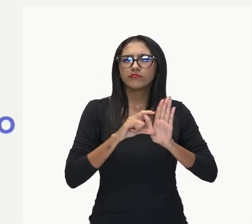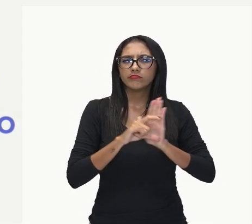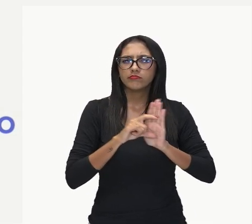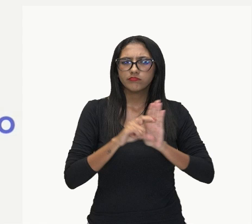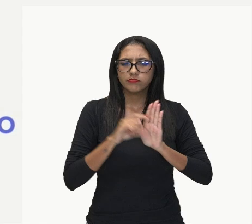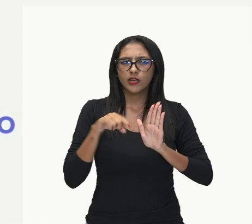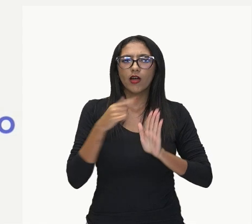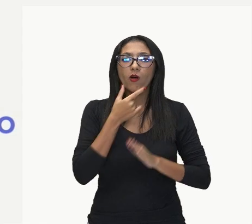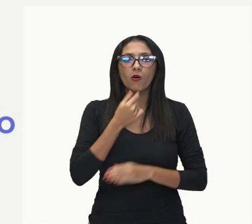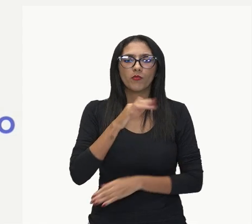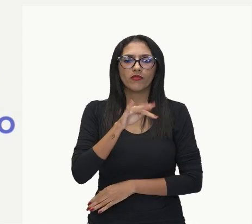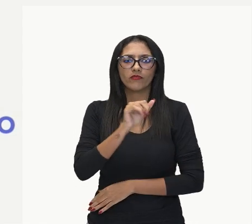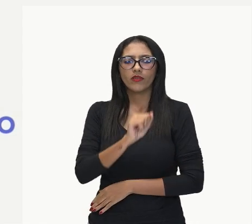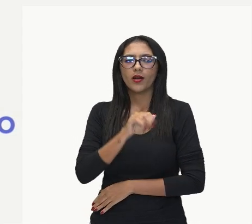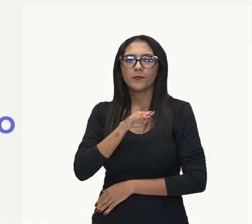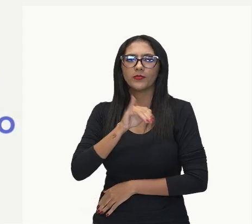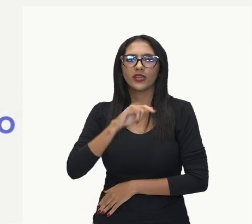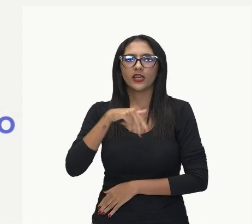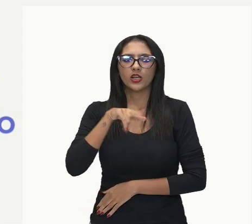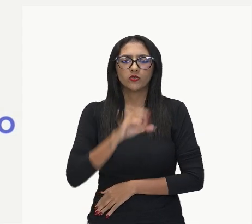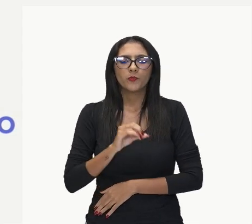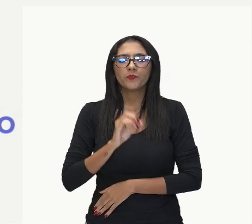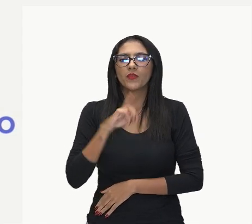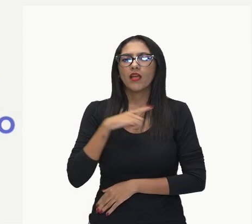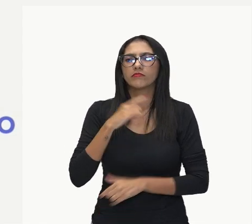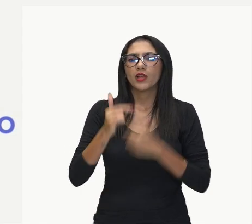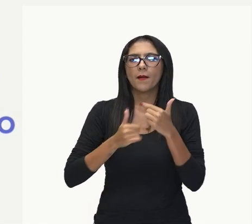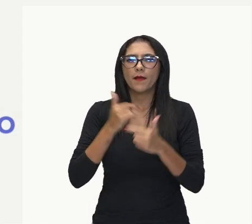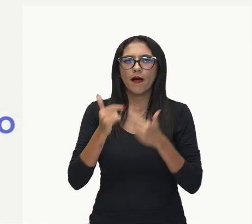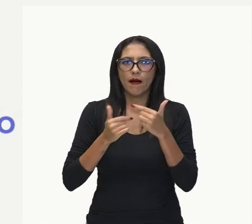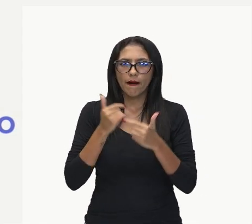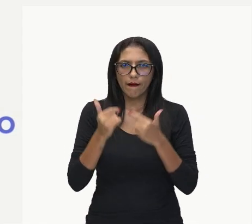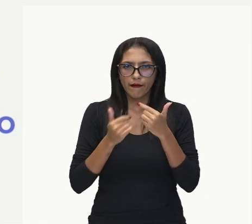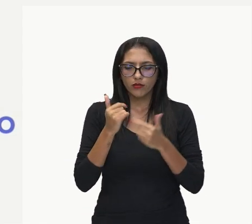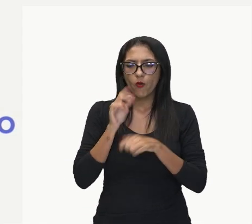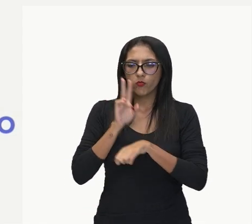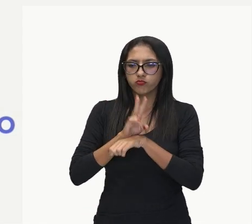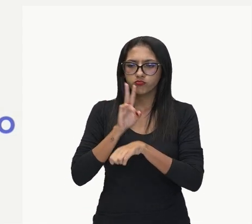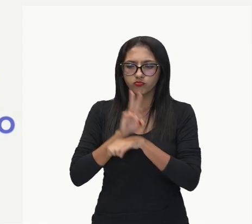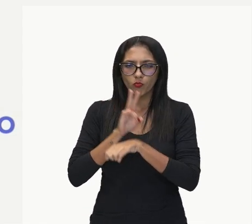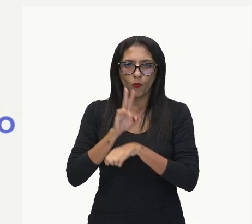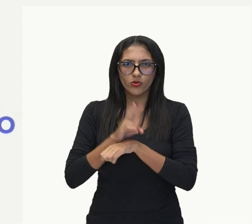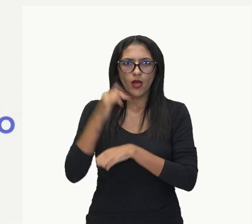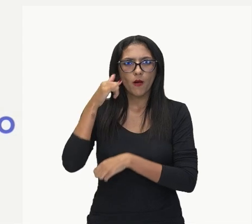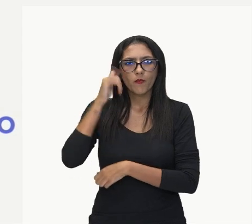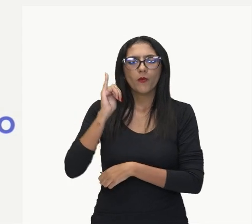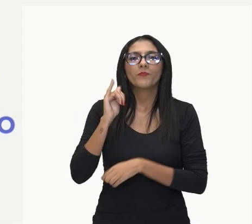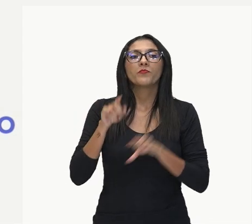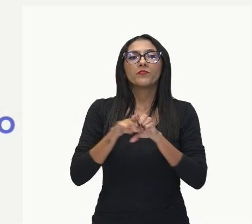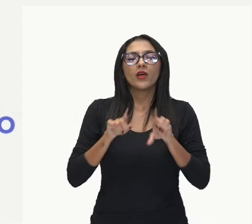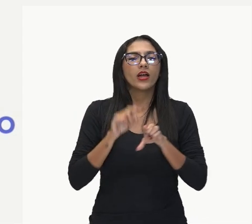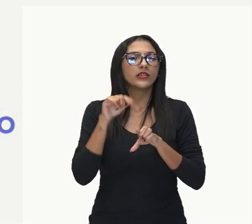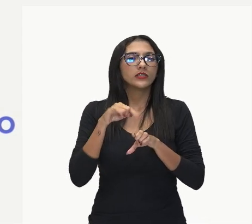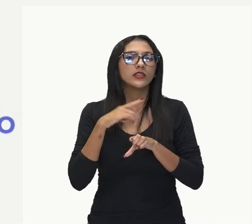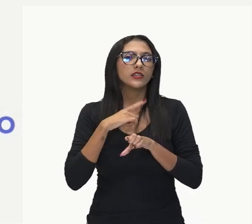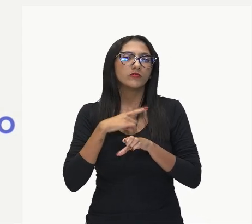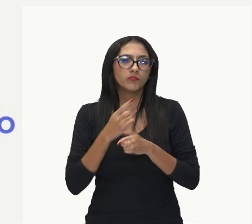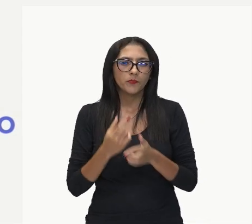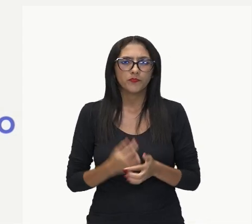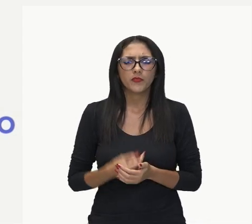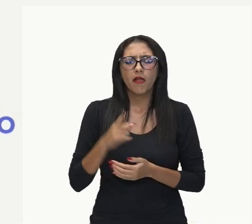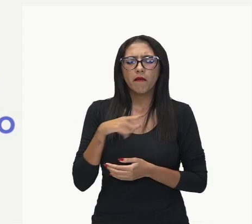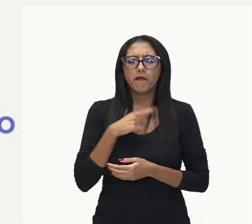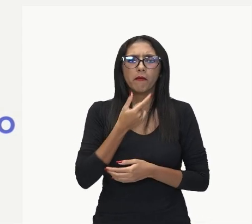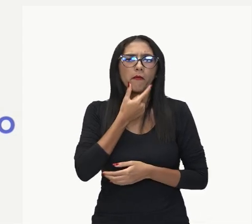de Vidas Secas. Ele é um vaqueiro, e para que a gente possa entender esse trecho, Fabiano é um vaqueiro muito